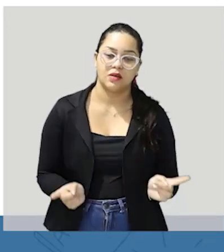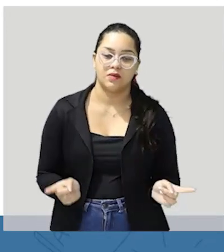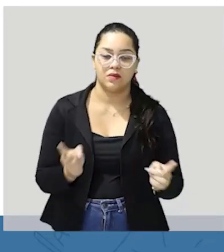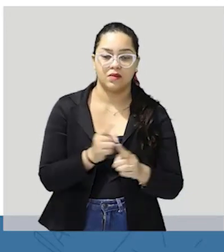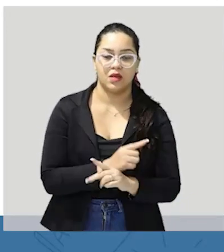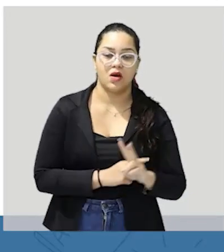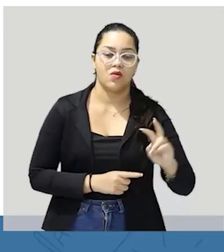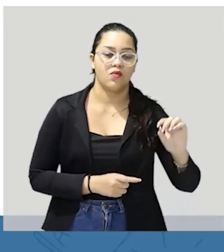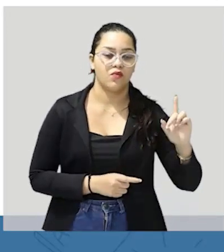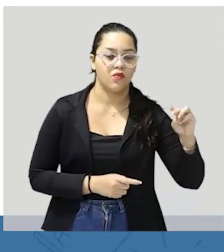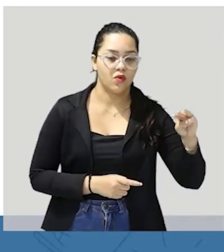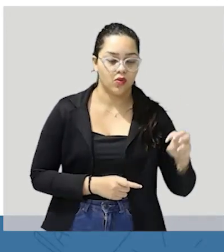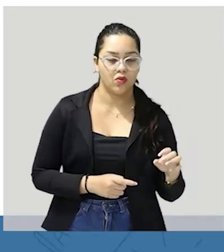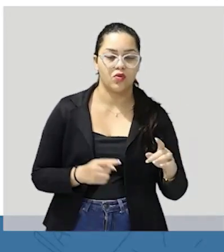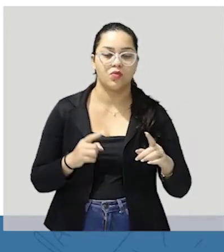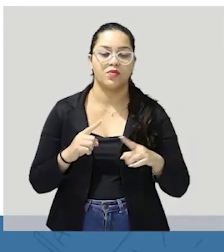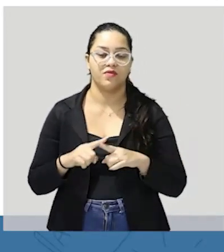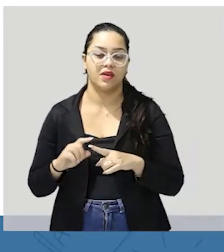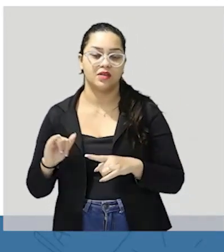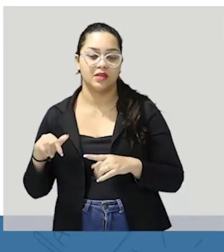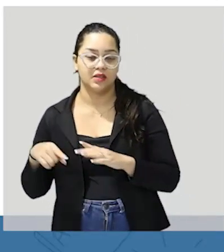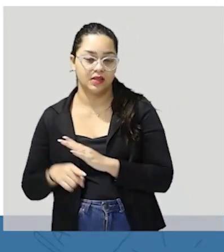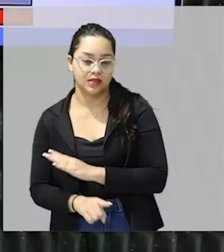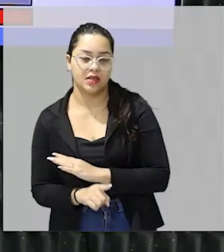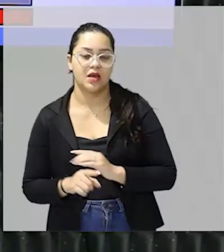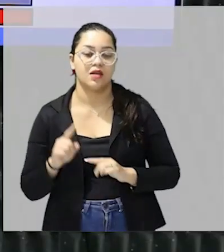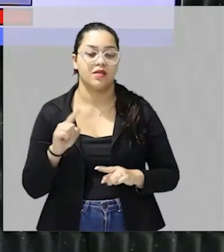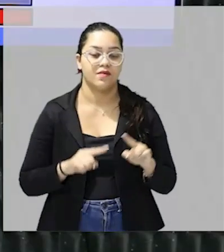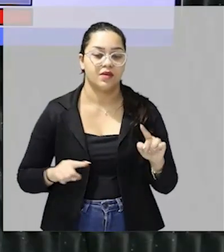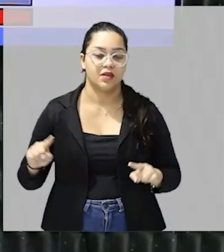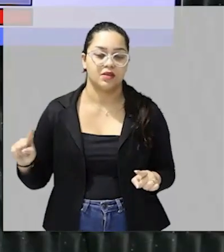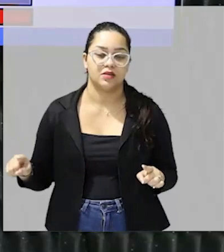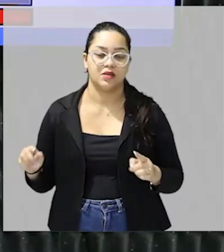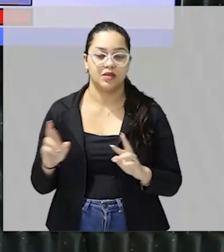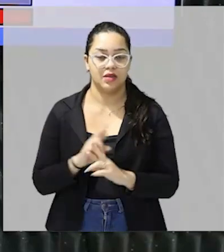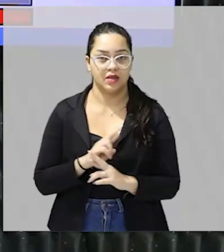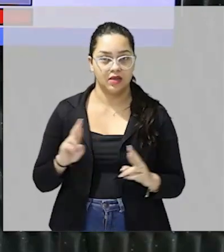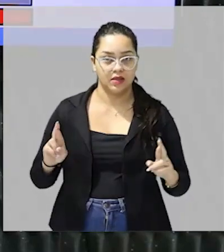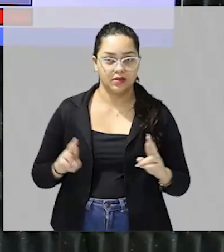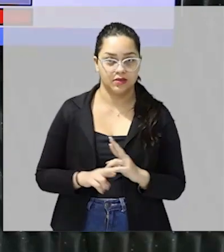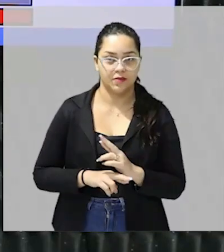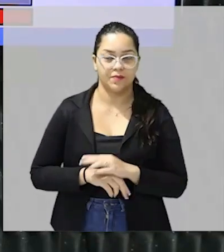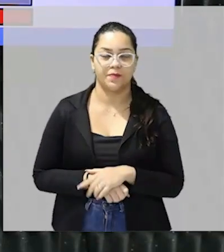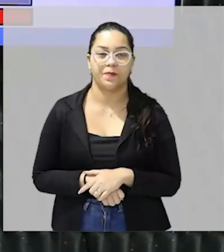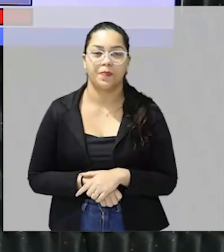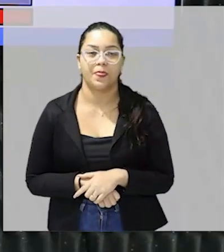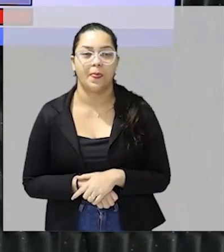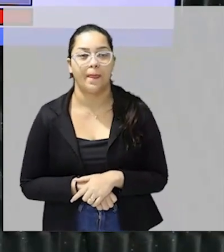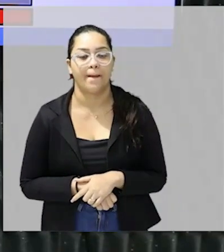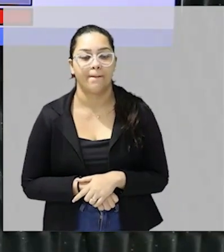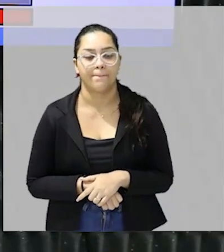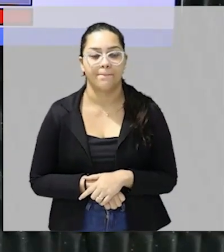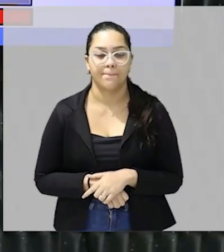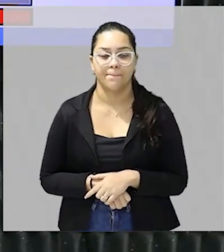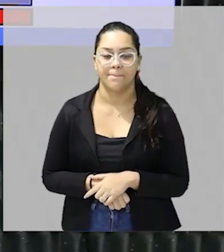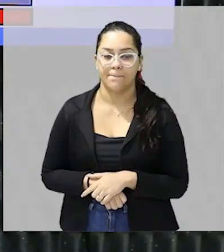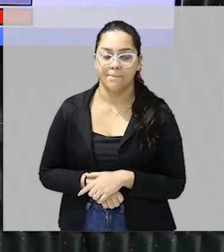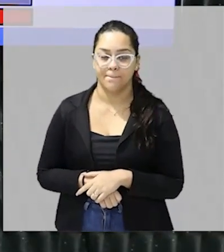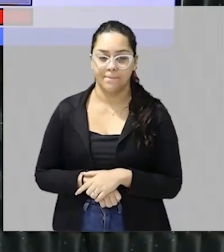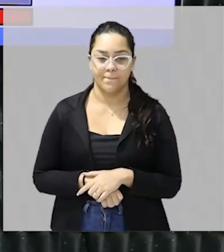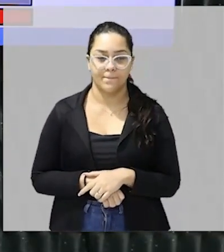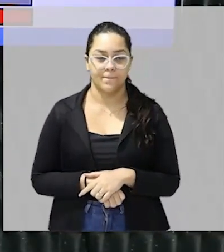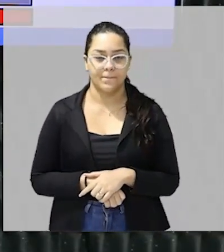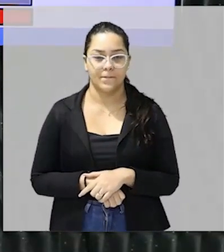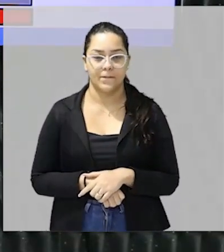especificidade, continuidade, reversibilidade, volume versus intensidade,